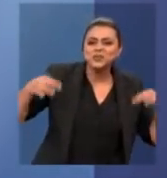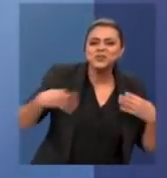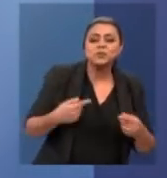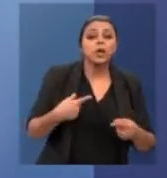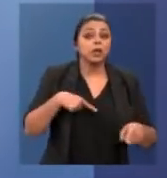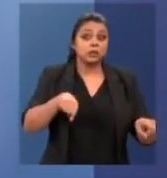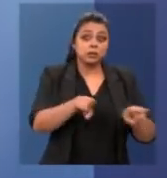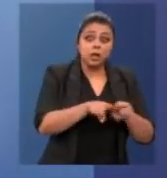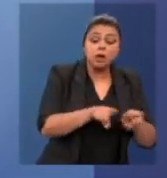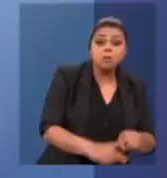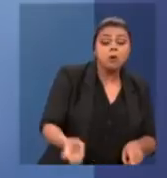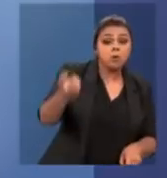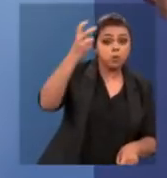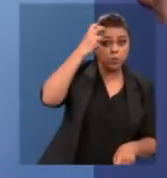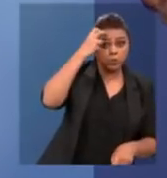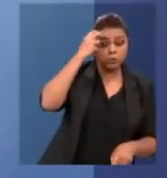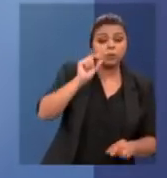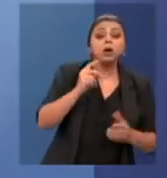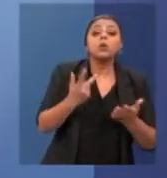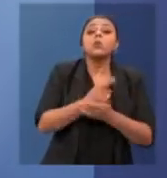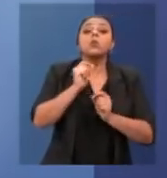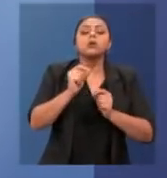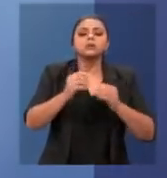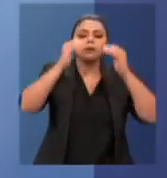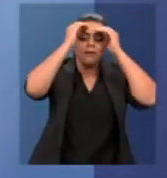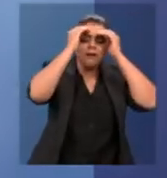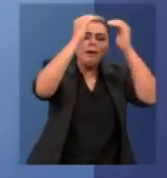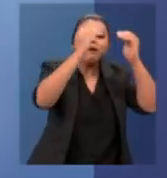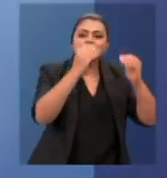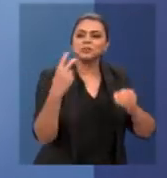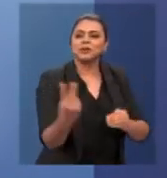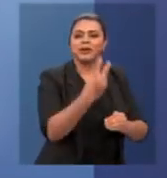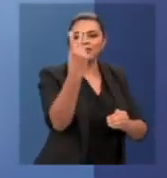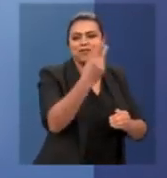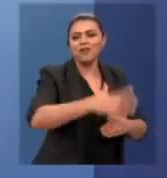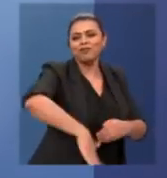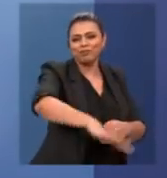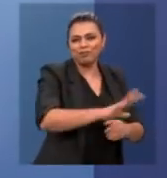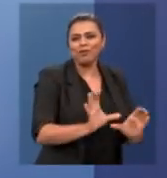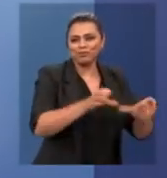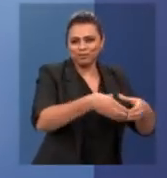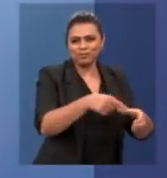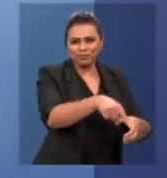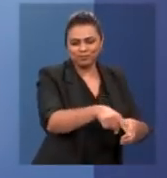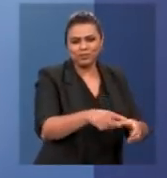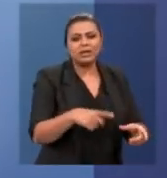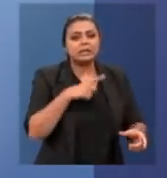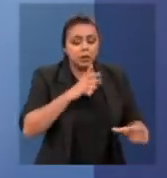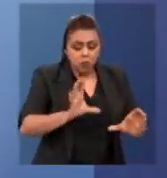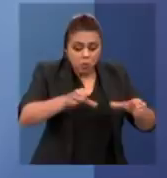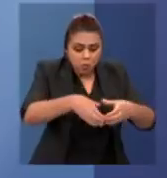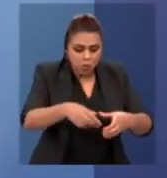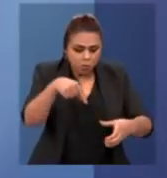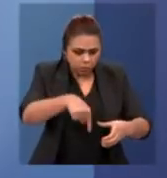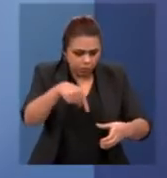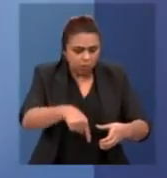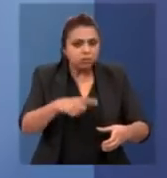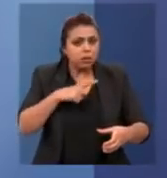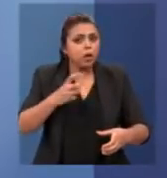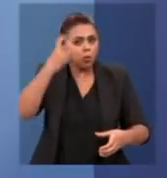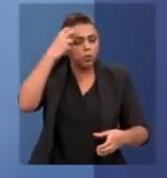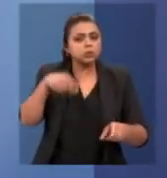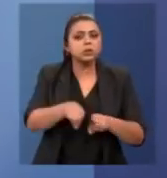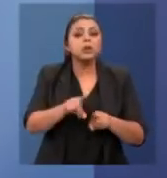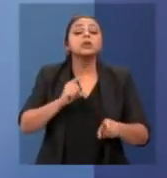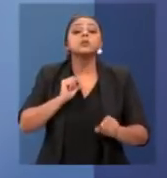você além de suscitar respeitar os valores como jaqueline falou um pouco da cultura espontânea que está nas comunidades você ainda tem um produto